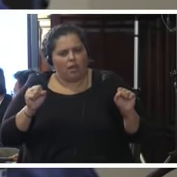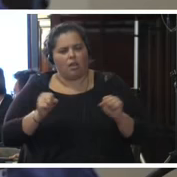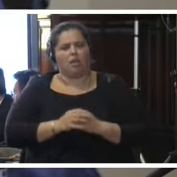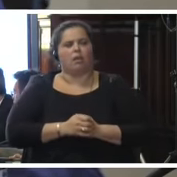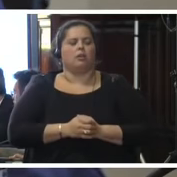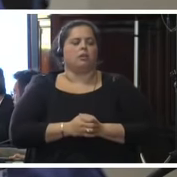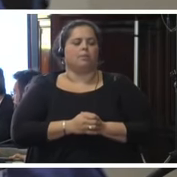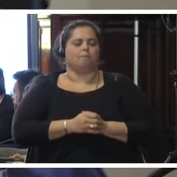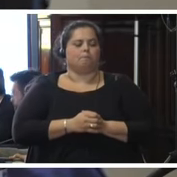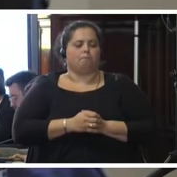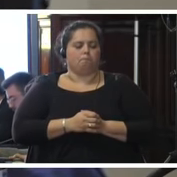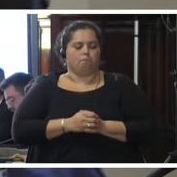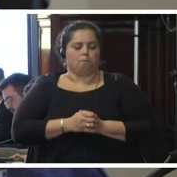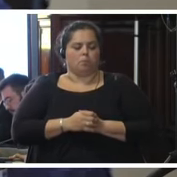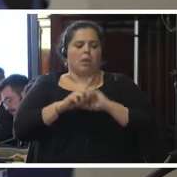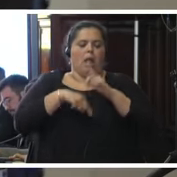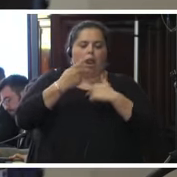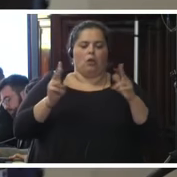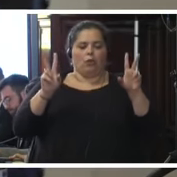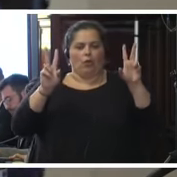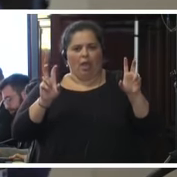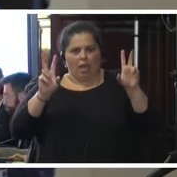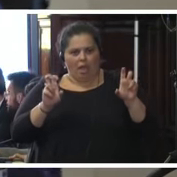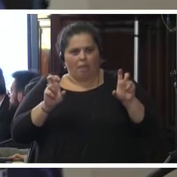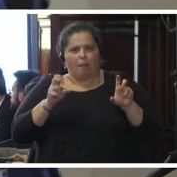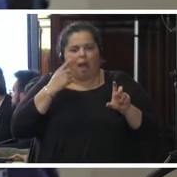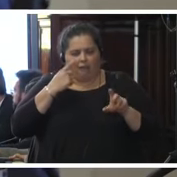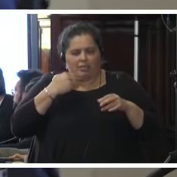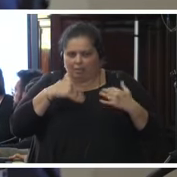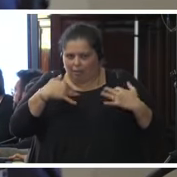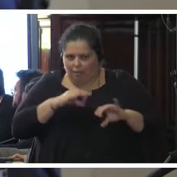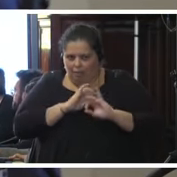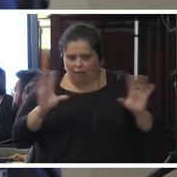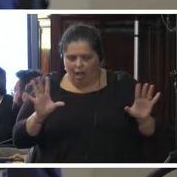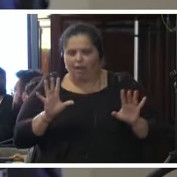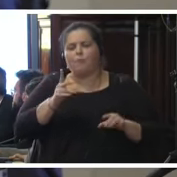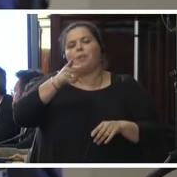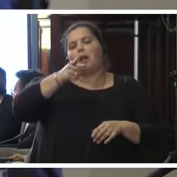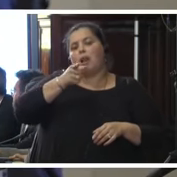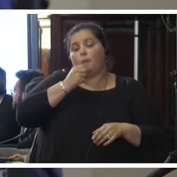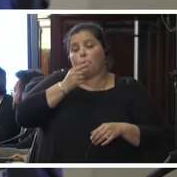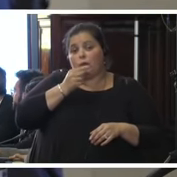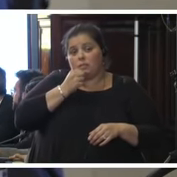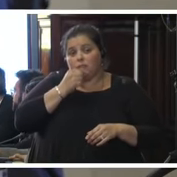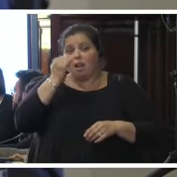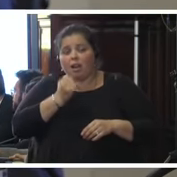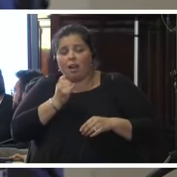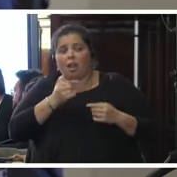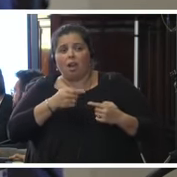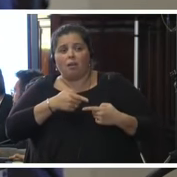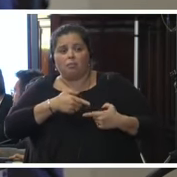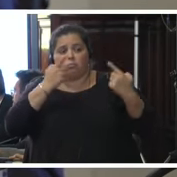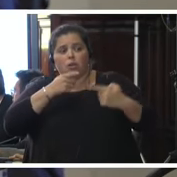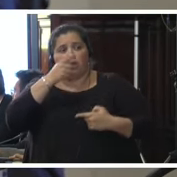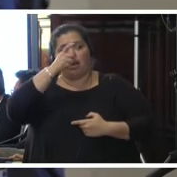O outro tema, deixa eu ver se entendi, que os policiais que, num incidente, mataram uma pessoa, tinham 37